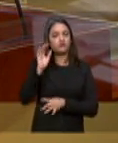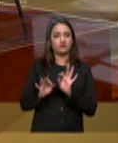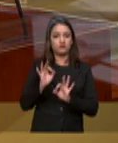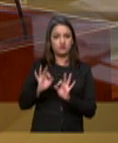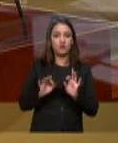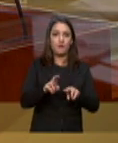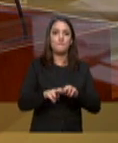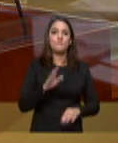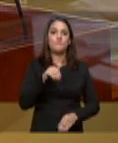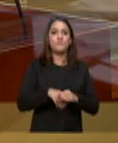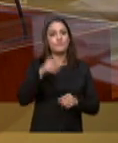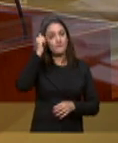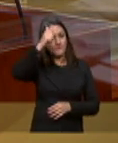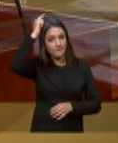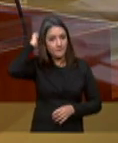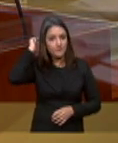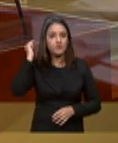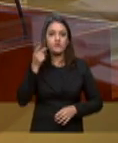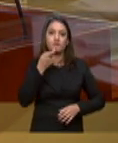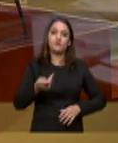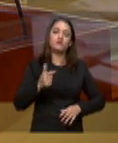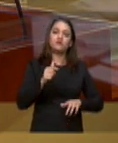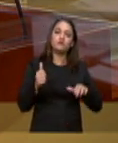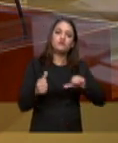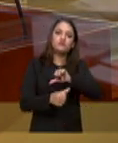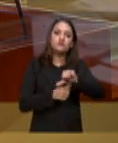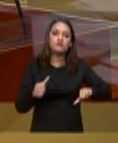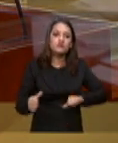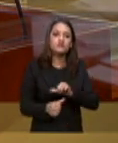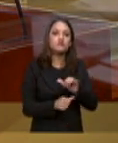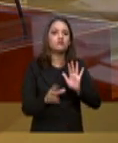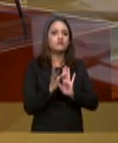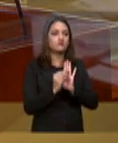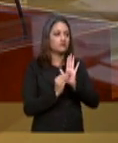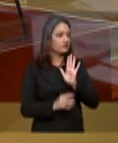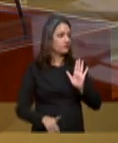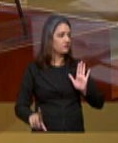ministro Alexandre de Moraes, alteração substancial da norma, ou